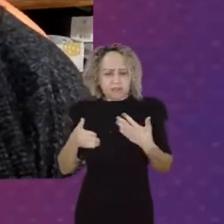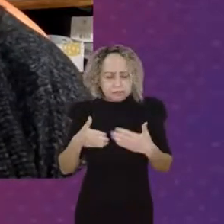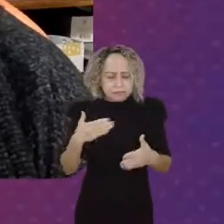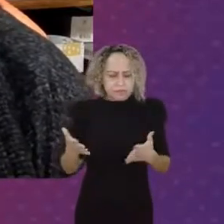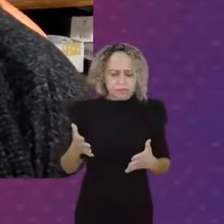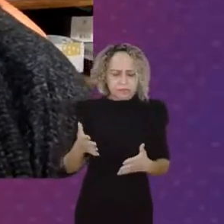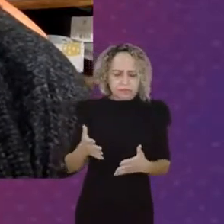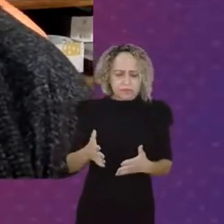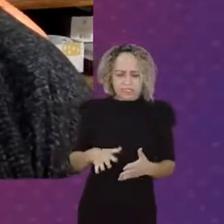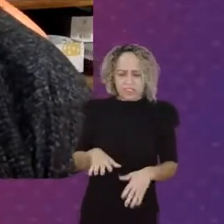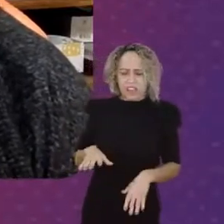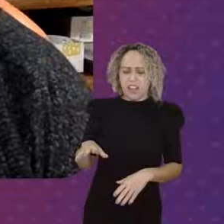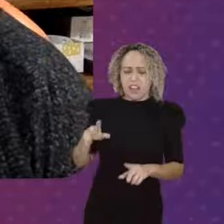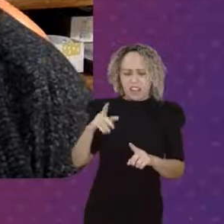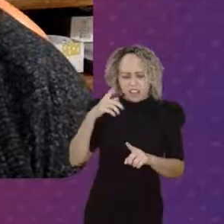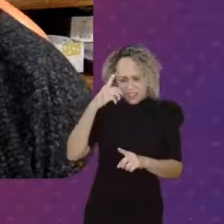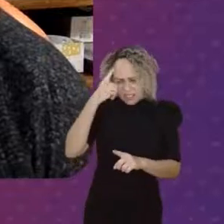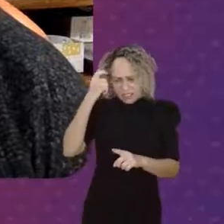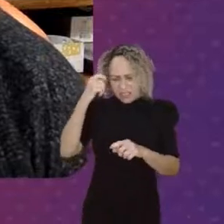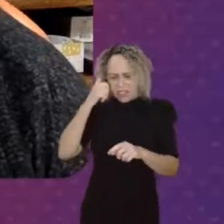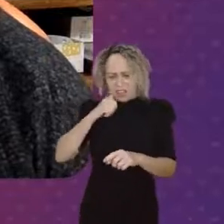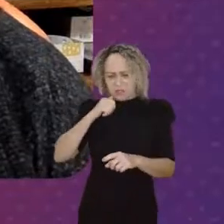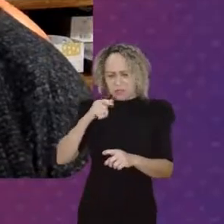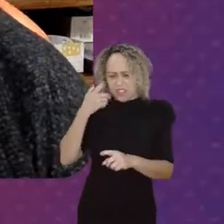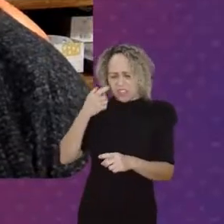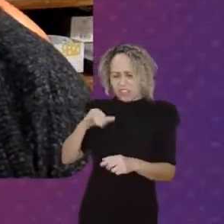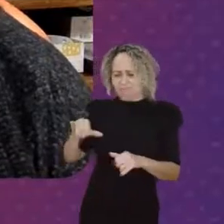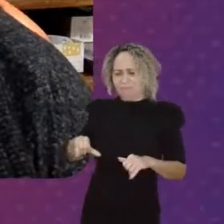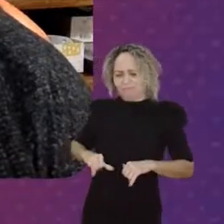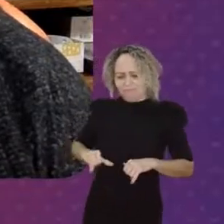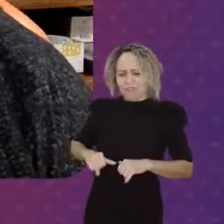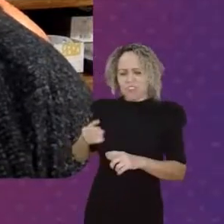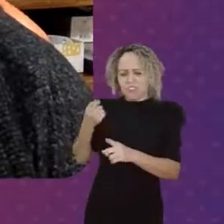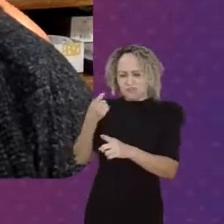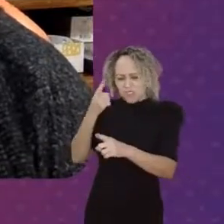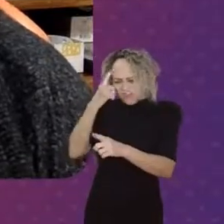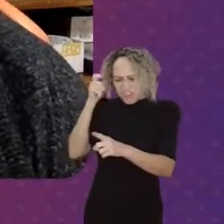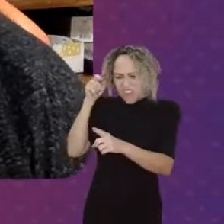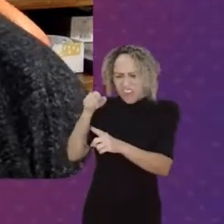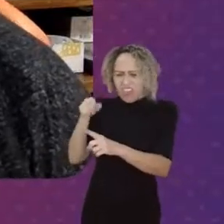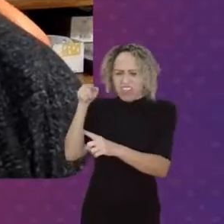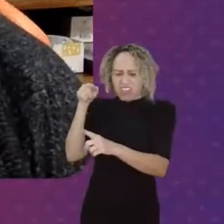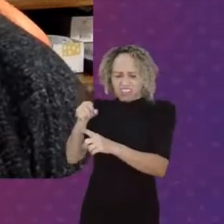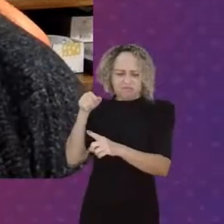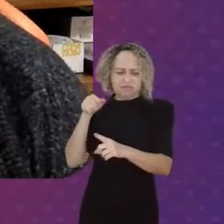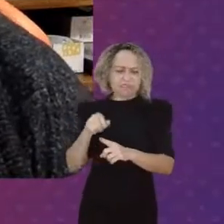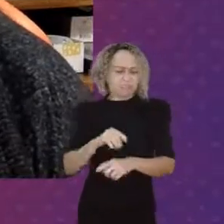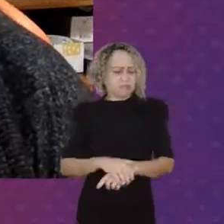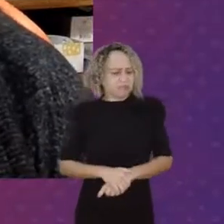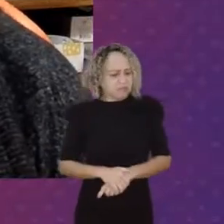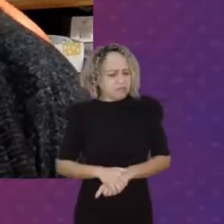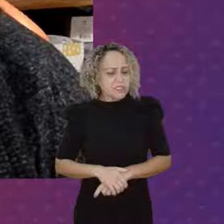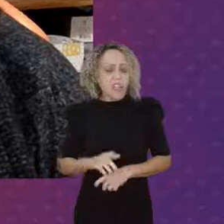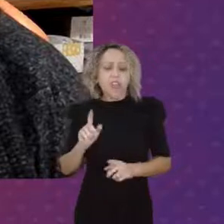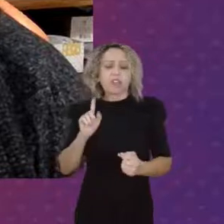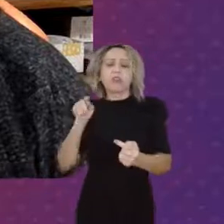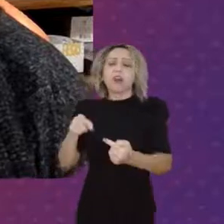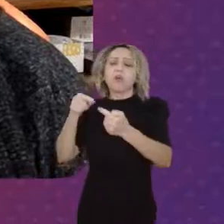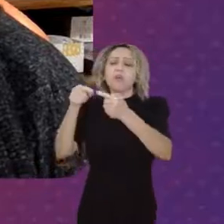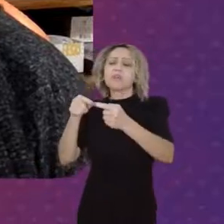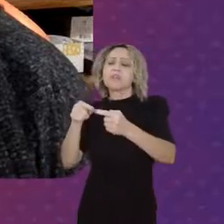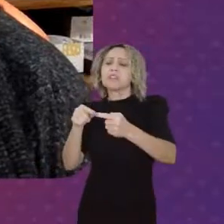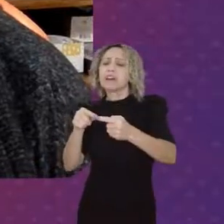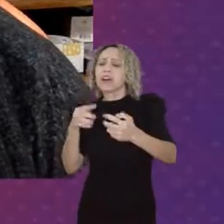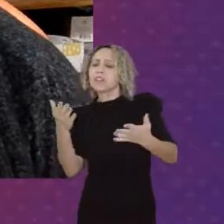elas sofrem, a violência que elas sofrem, é justamente uma violência que está relacionada à sua imagem. É uma violência que